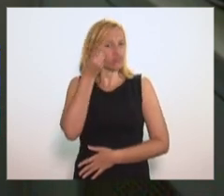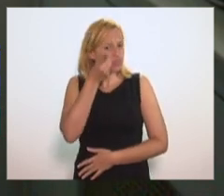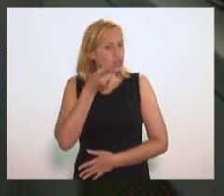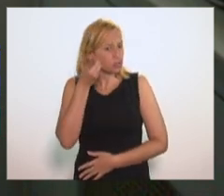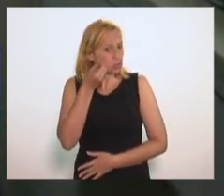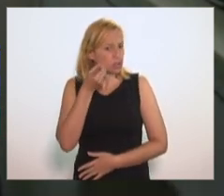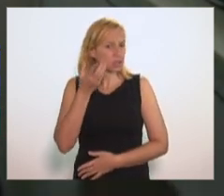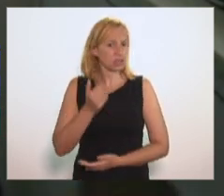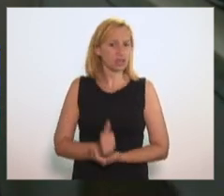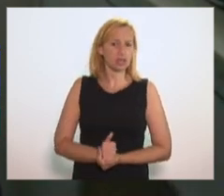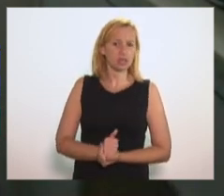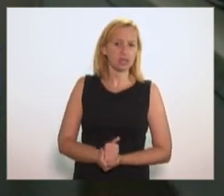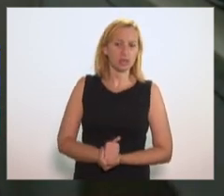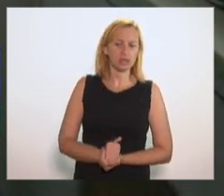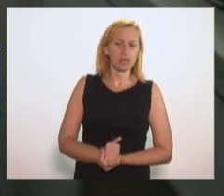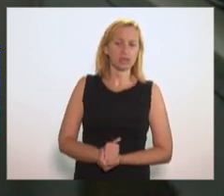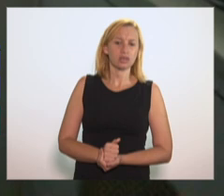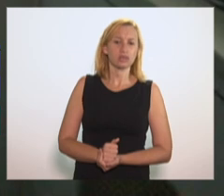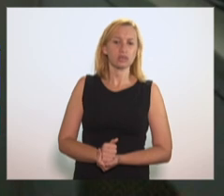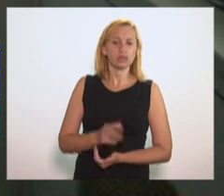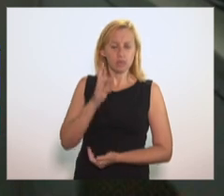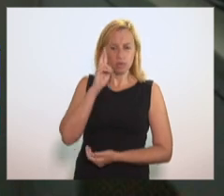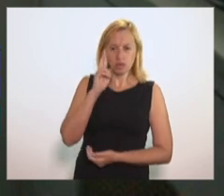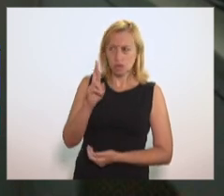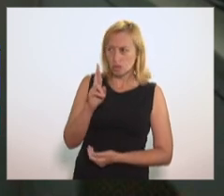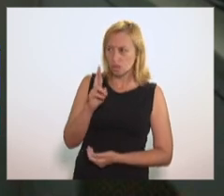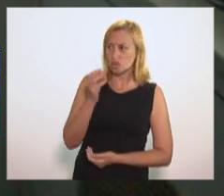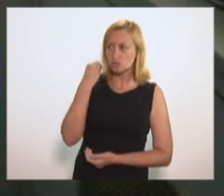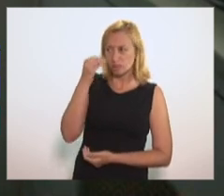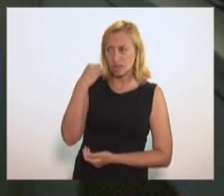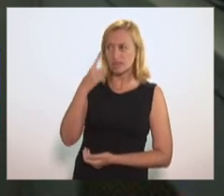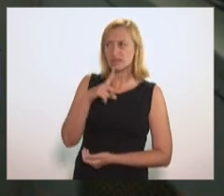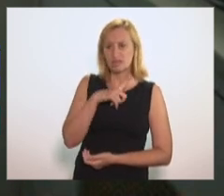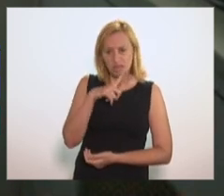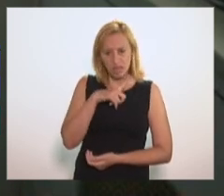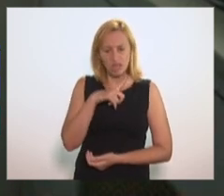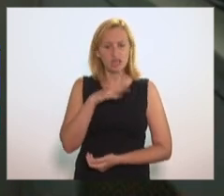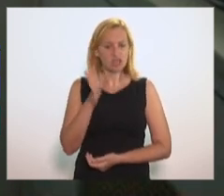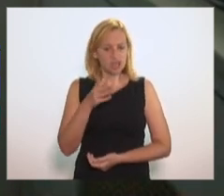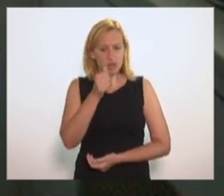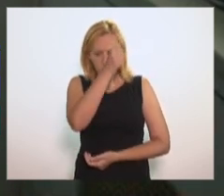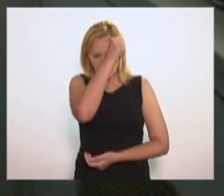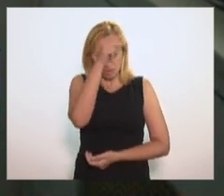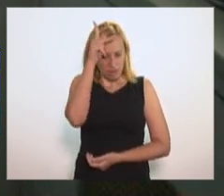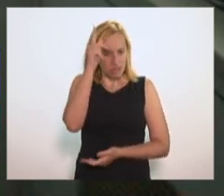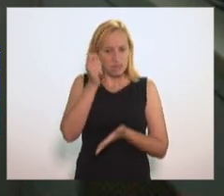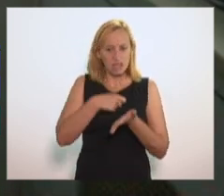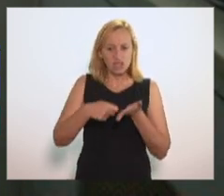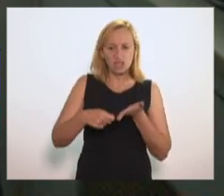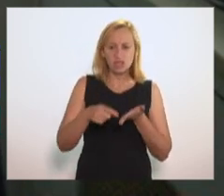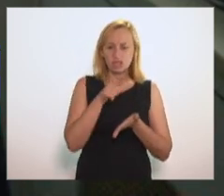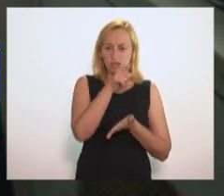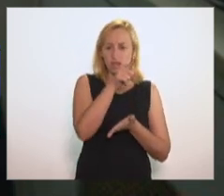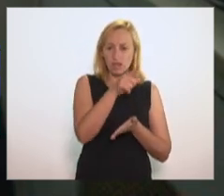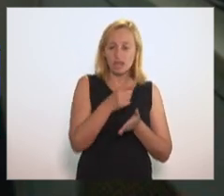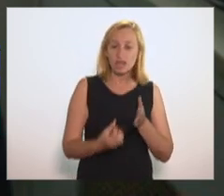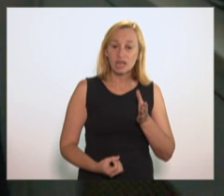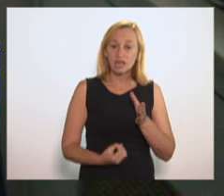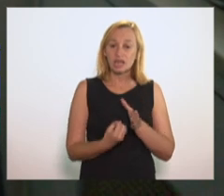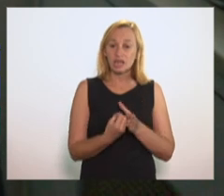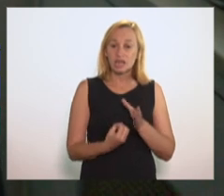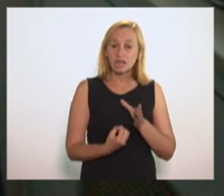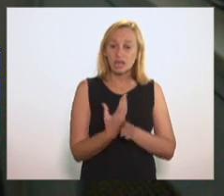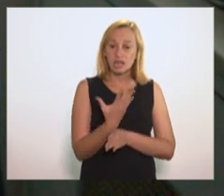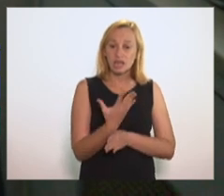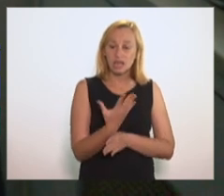o senhor tem muita experiência o senhor foi prefeito diversas vezes que está escrito lá cria-se aumento de despesa